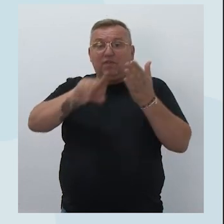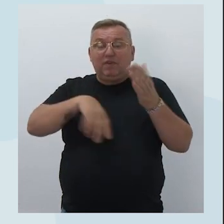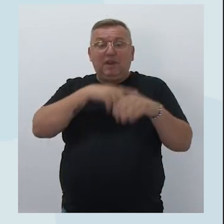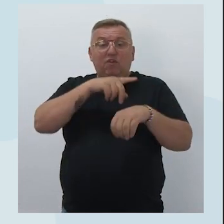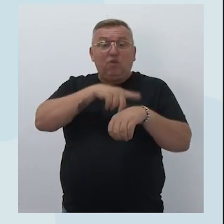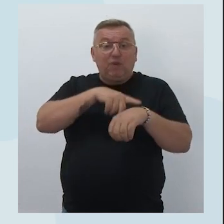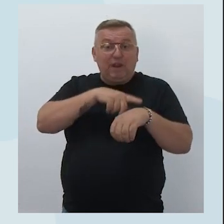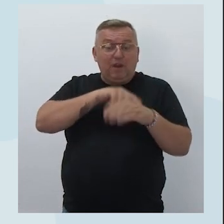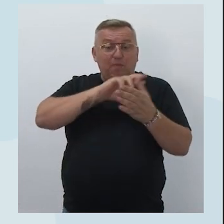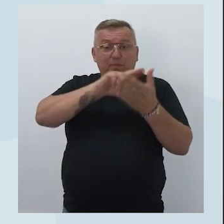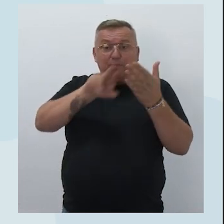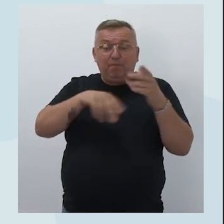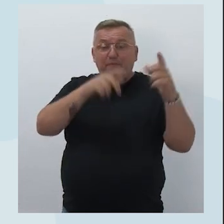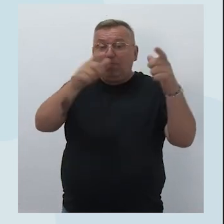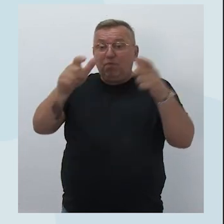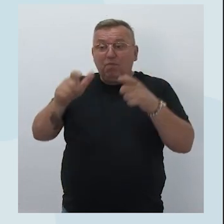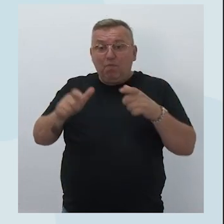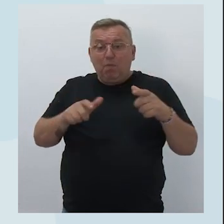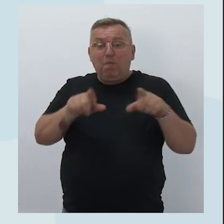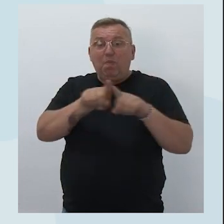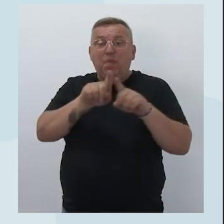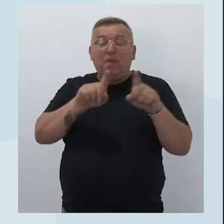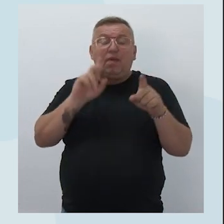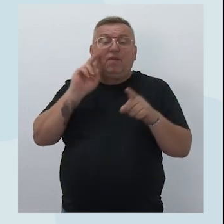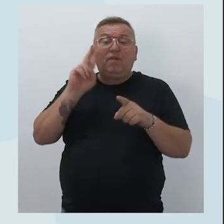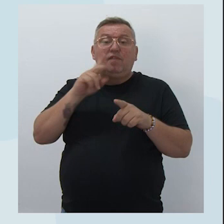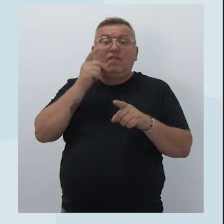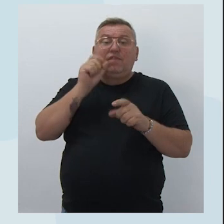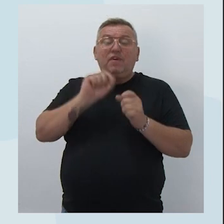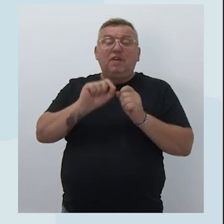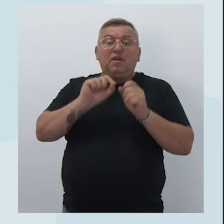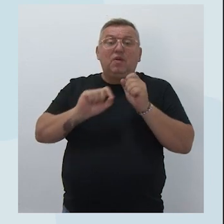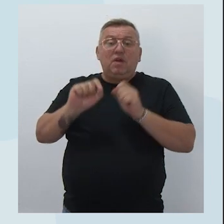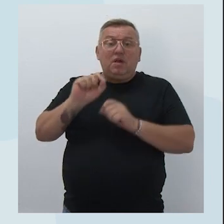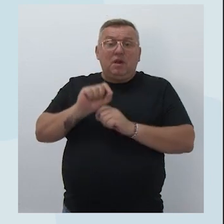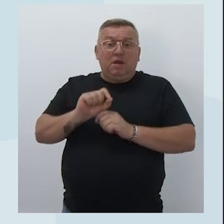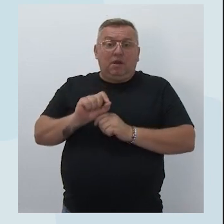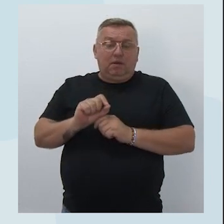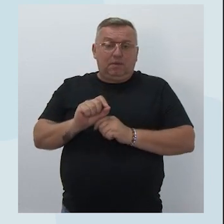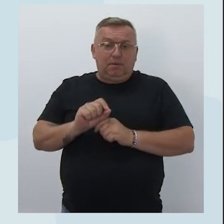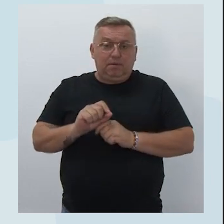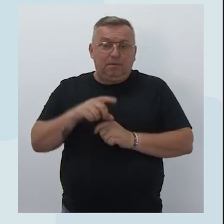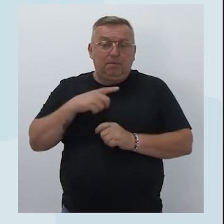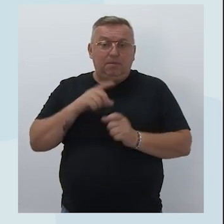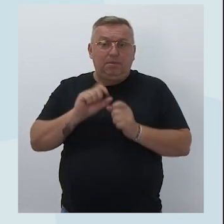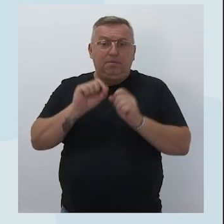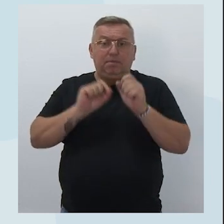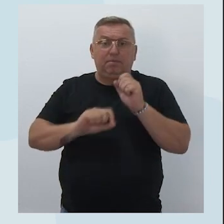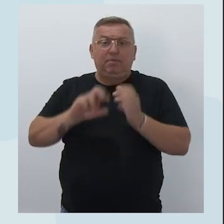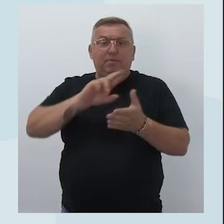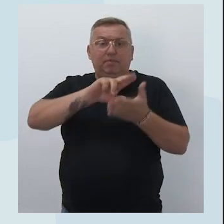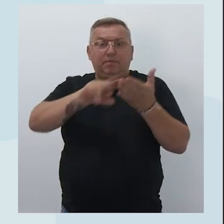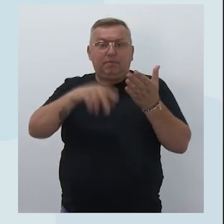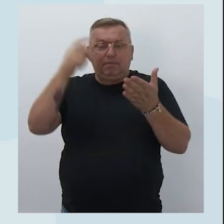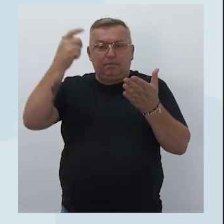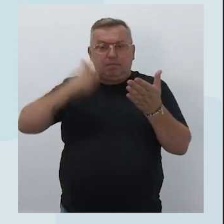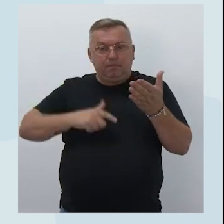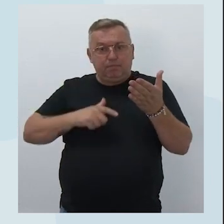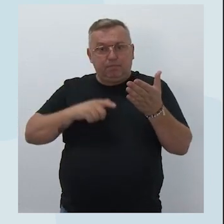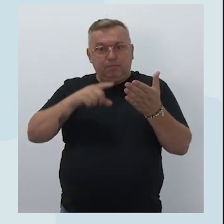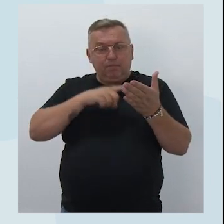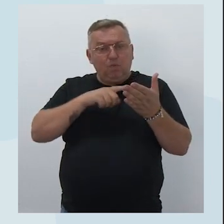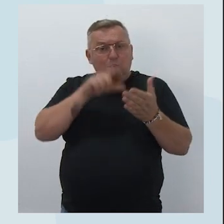vendo a diversidade no espaço, né? E o que que nós estamos fazendo com ela, né? O que que a gente está falando com essa diversidade humana, né? Com